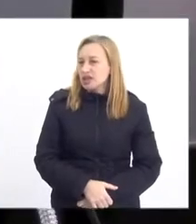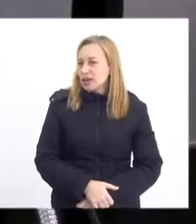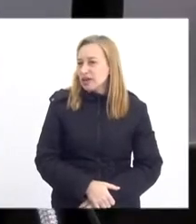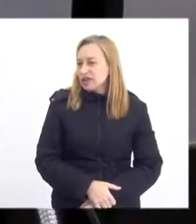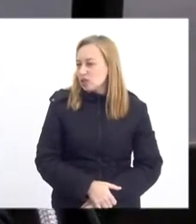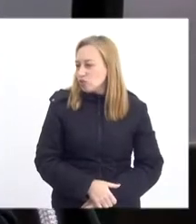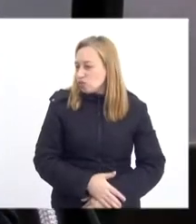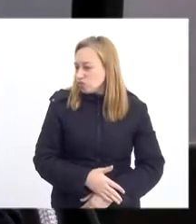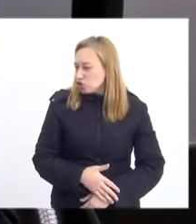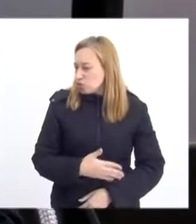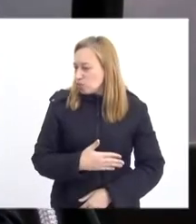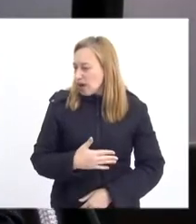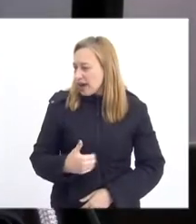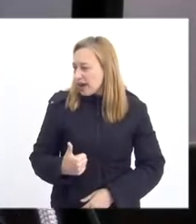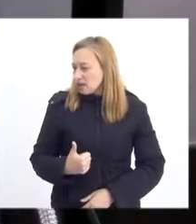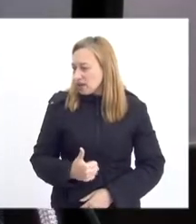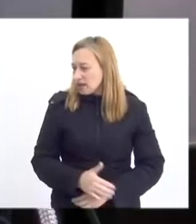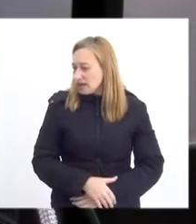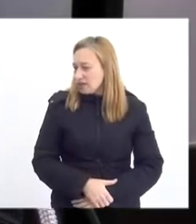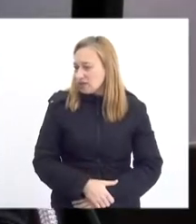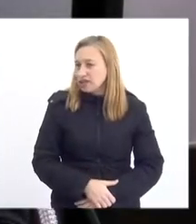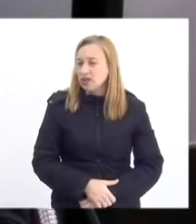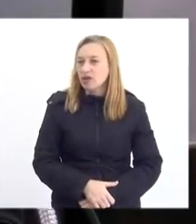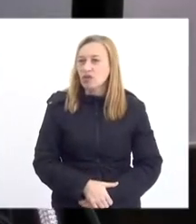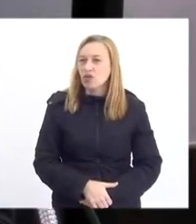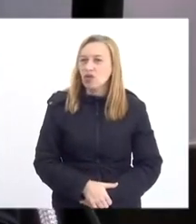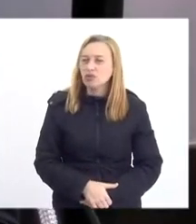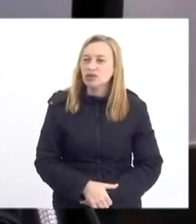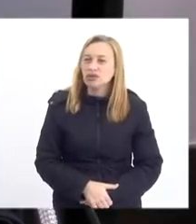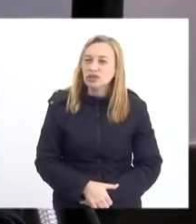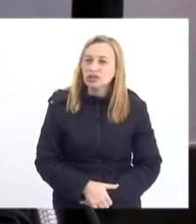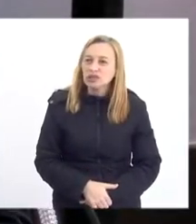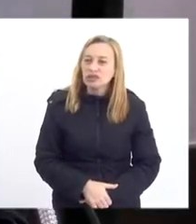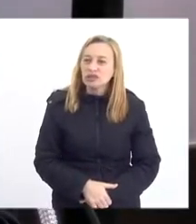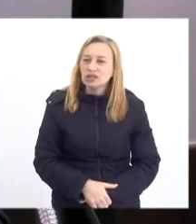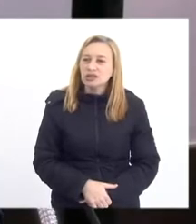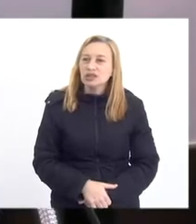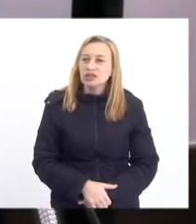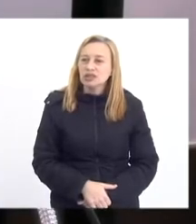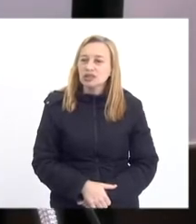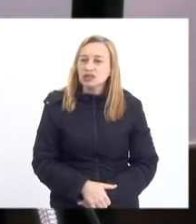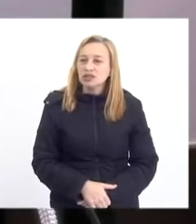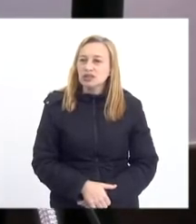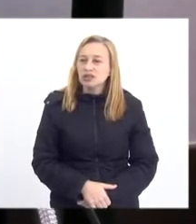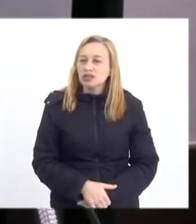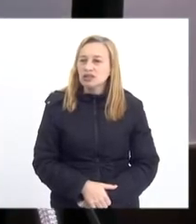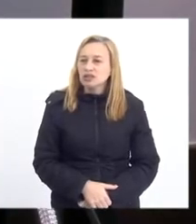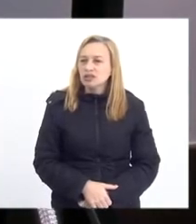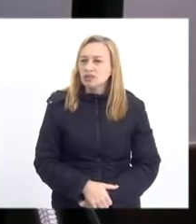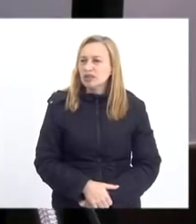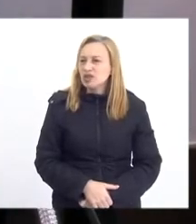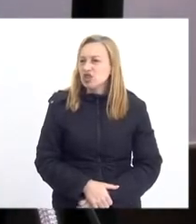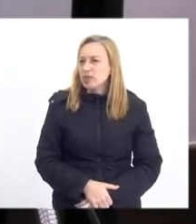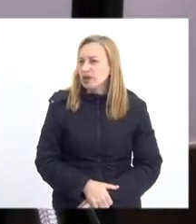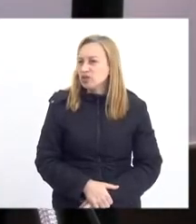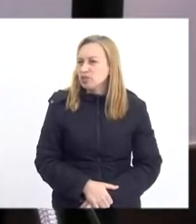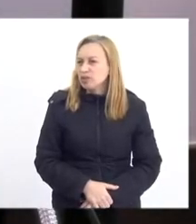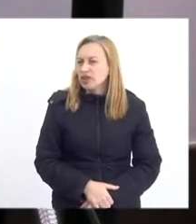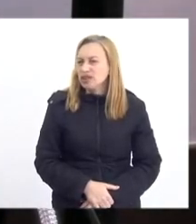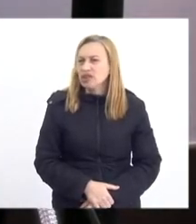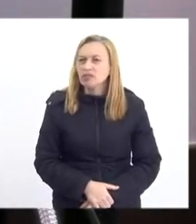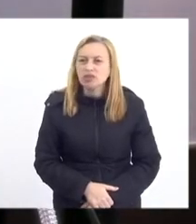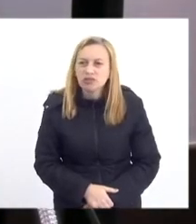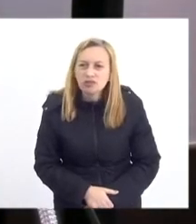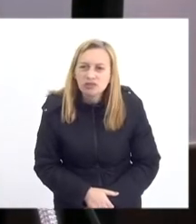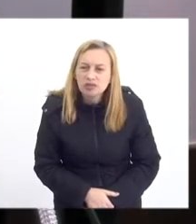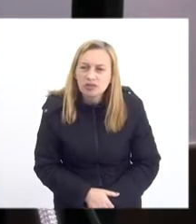Márcio Pacheco, por acaso ou não, hoje é a leitura do relatório da CPI lá no Congresso Nacional, no Senado Federal,